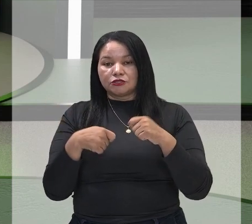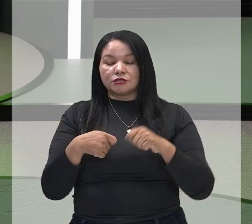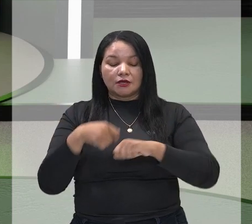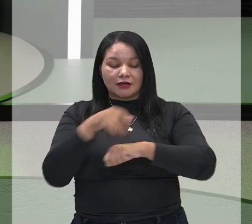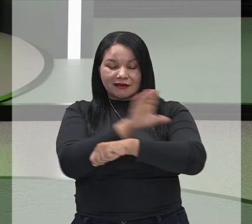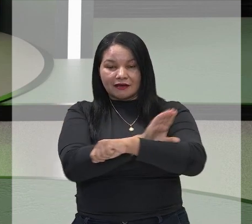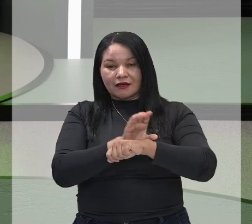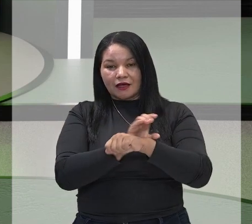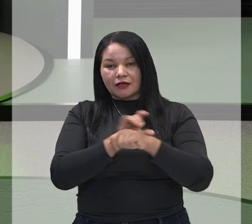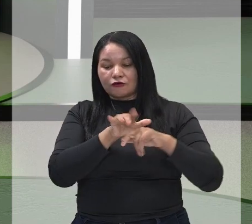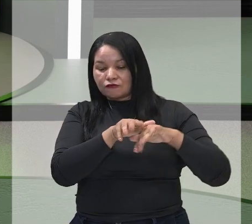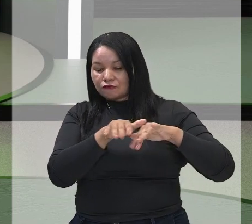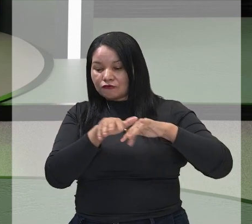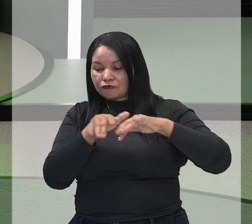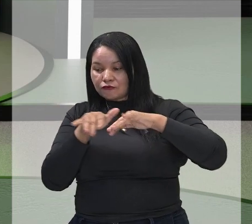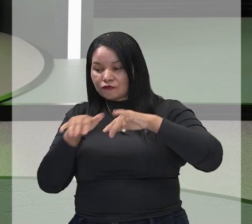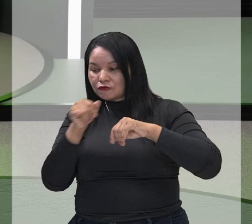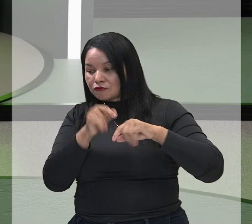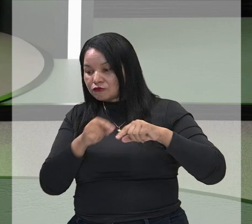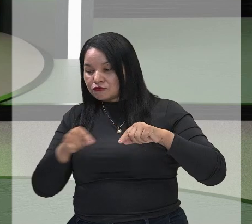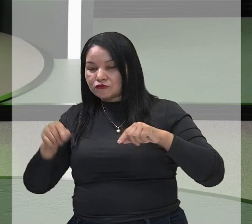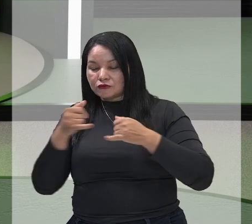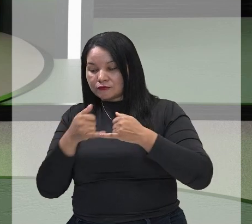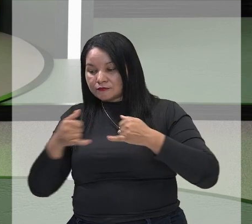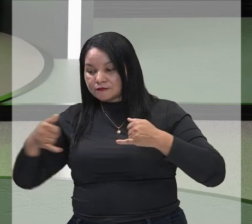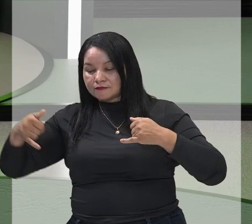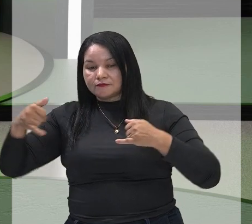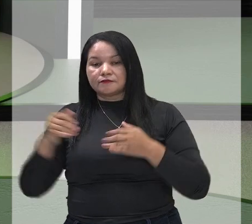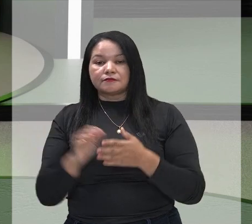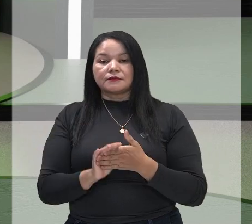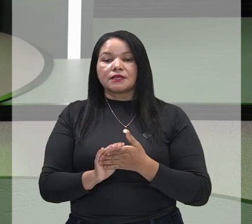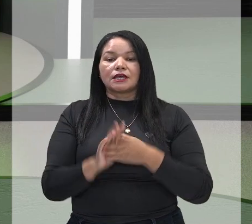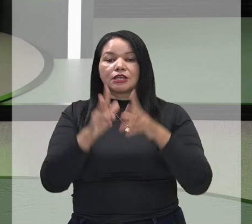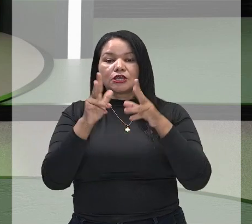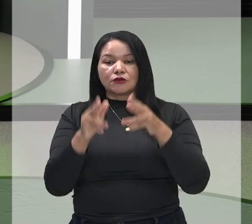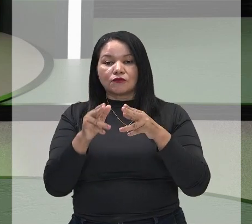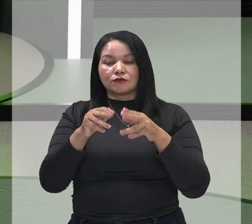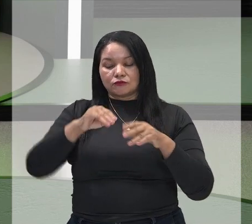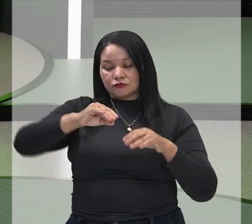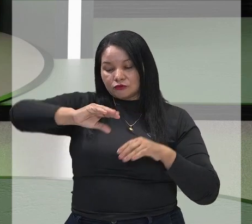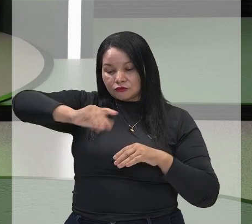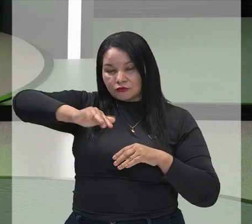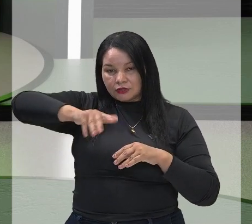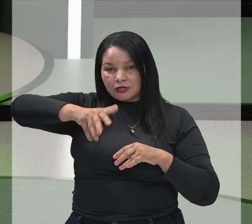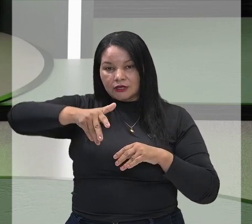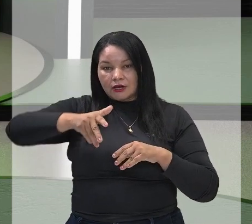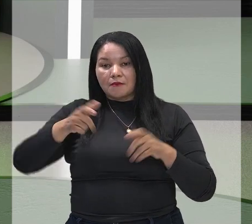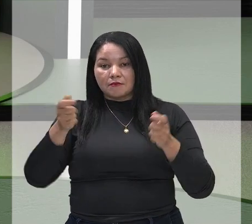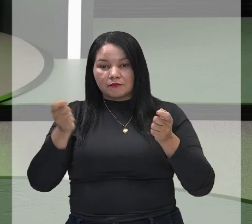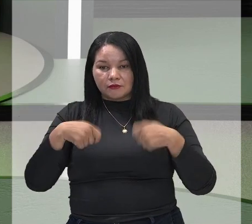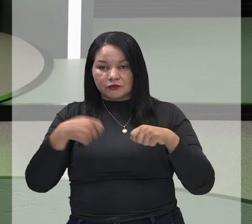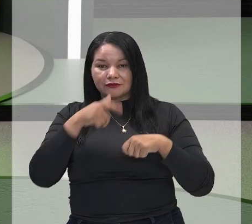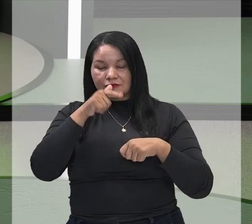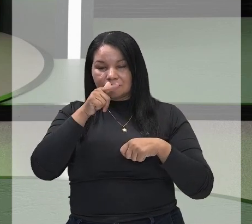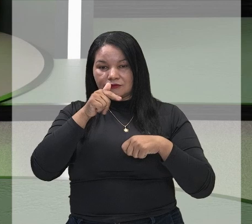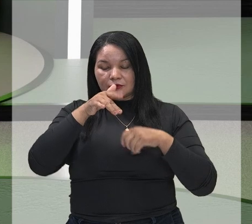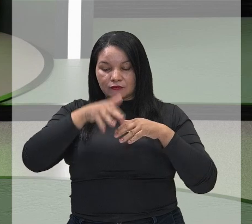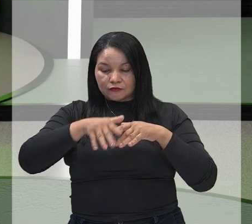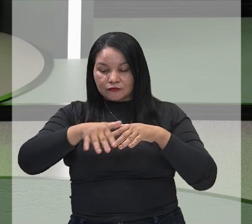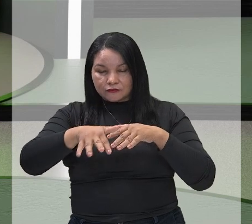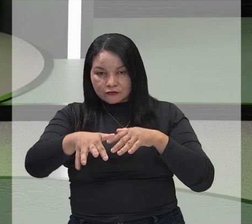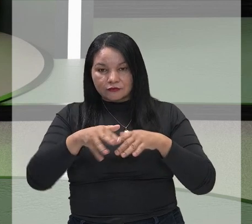corrente. Da mesma forma que a gente abre uma torneira para permitir a saída da água, quando a gente fecha aí